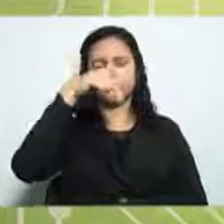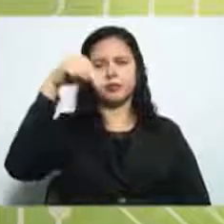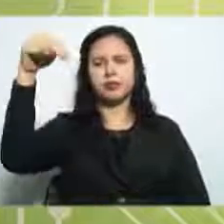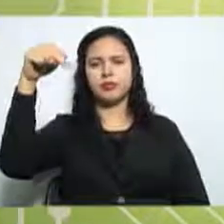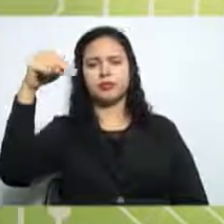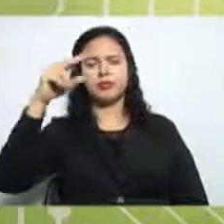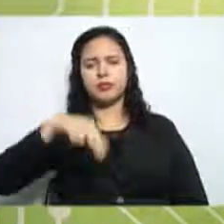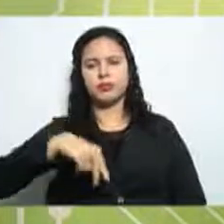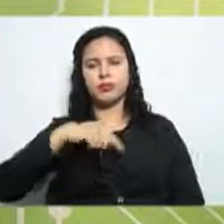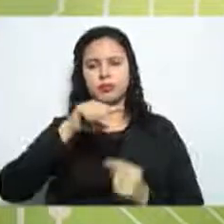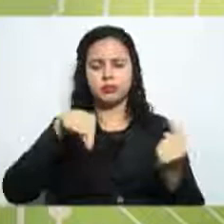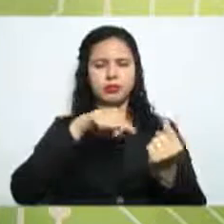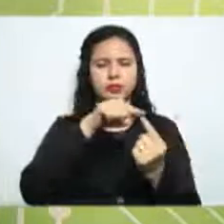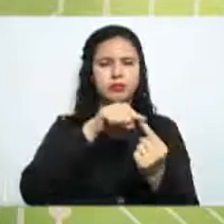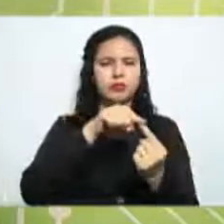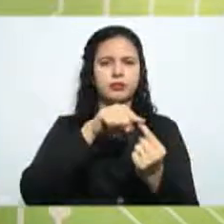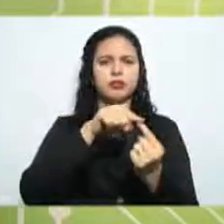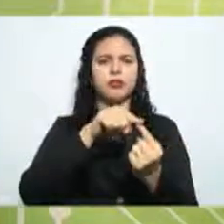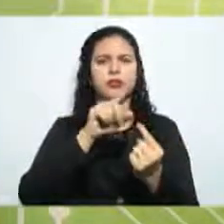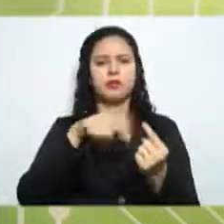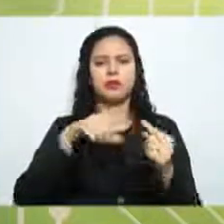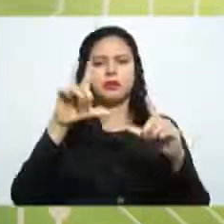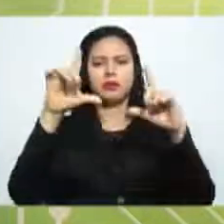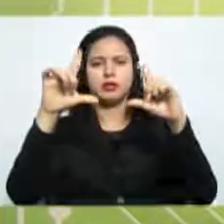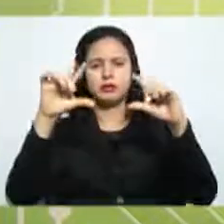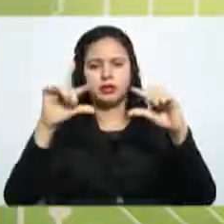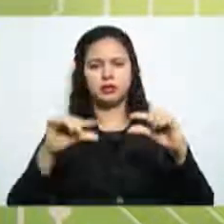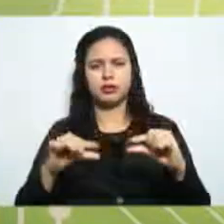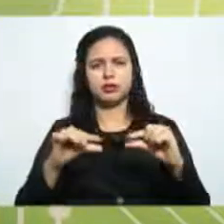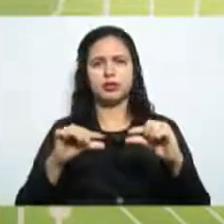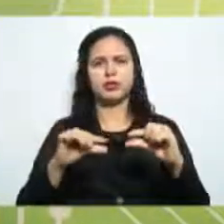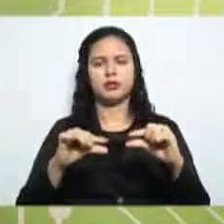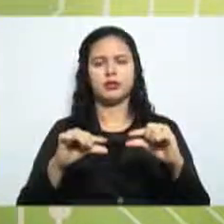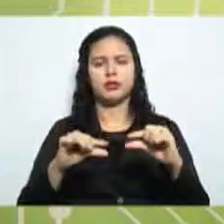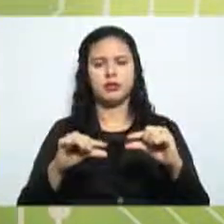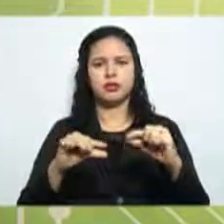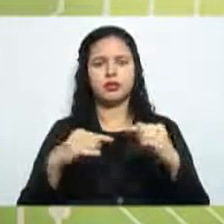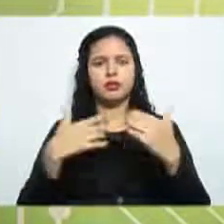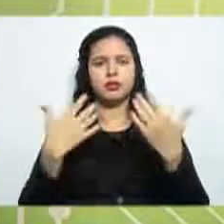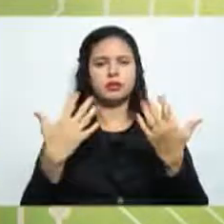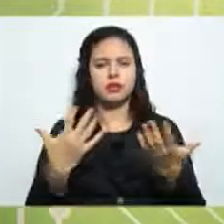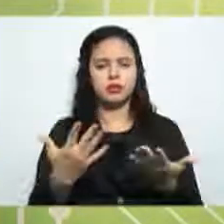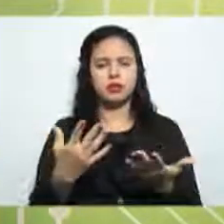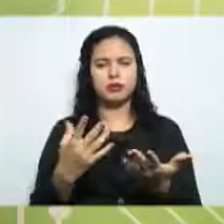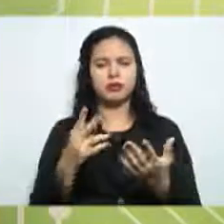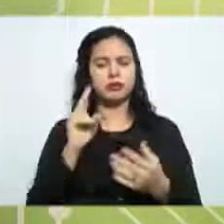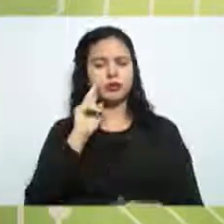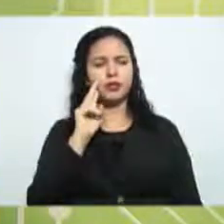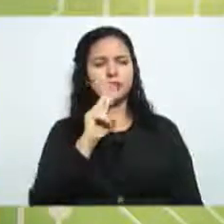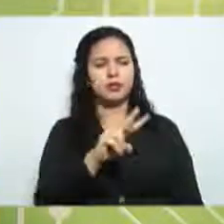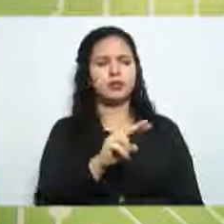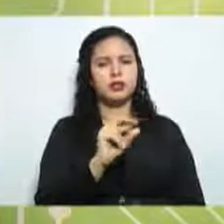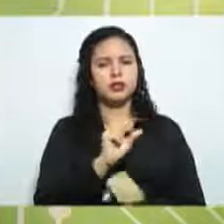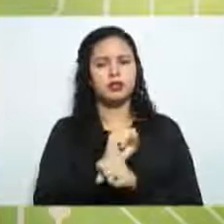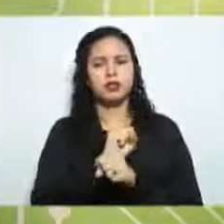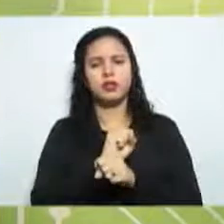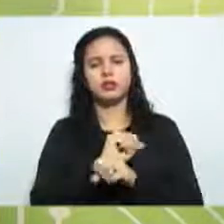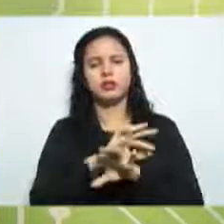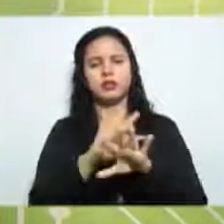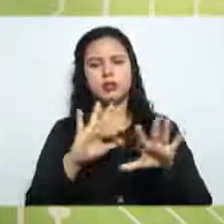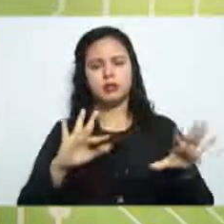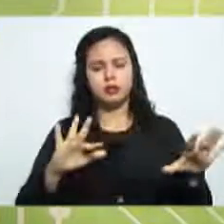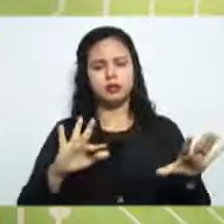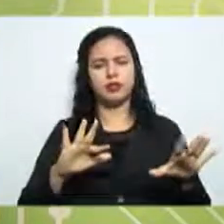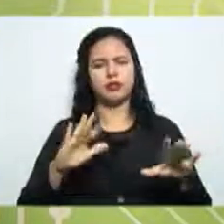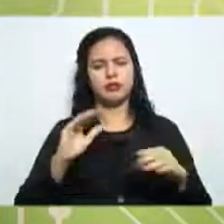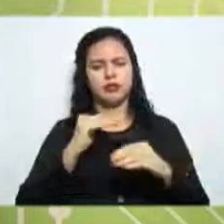objetivo constitucional como nação é reduzir desigualdades regionais, e nós conseguimos ver claramente que essas desigualdades